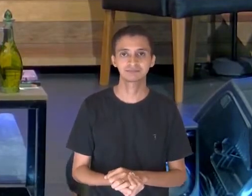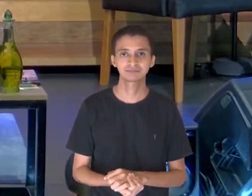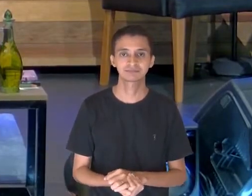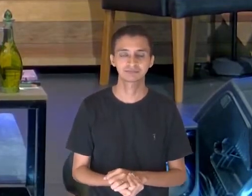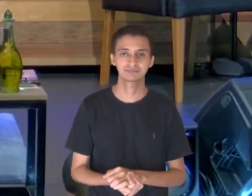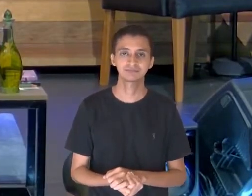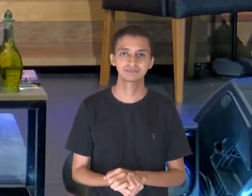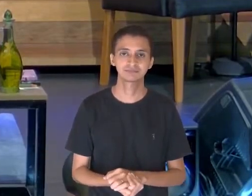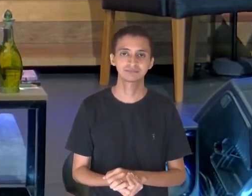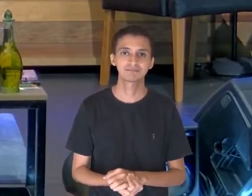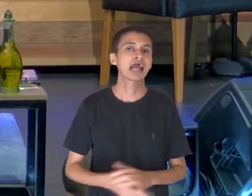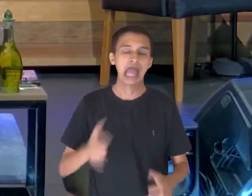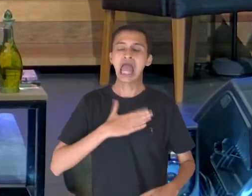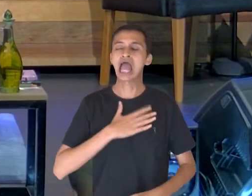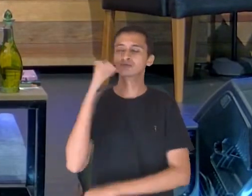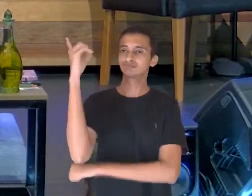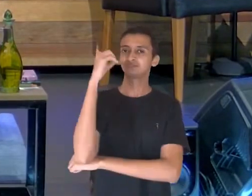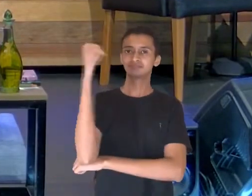Diga, gigante sou eu.